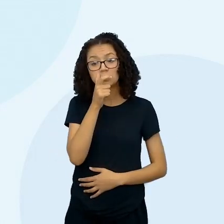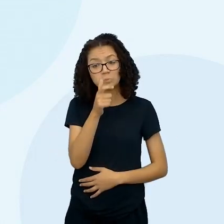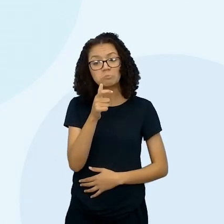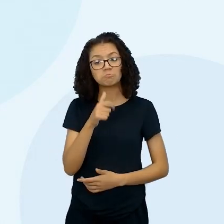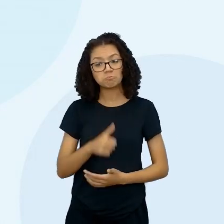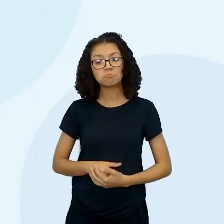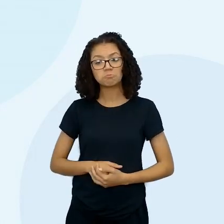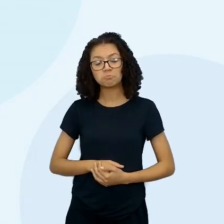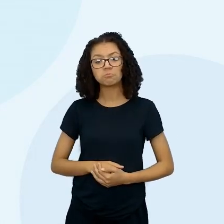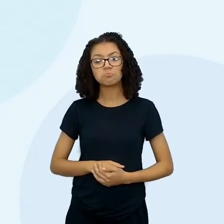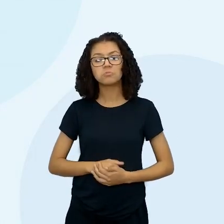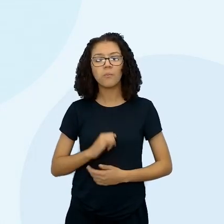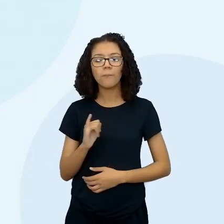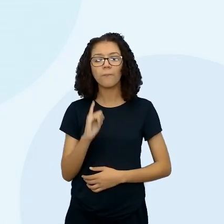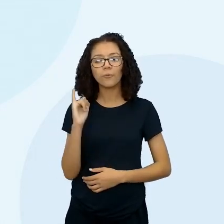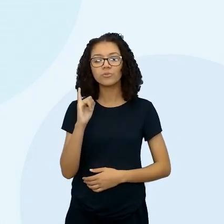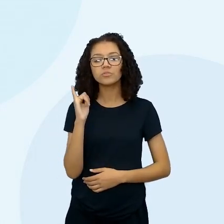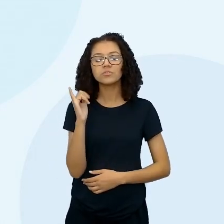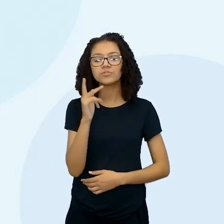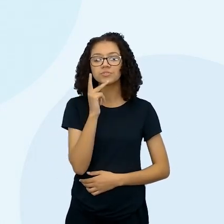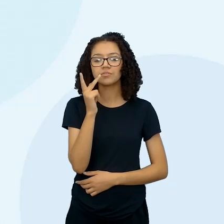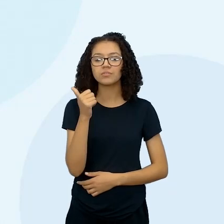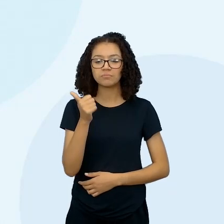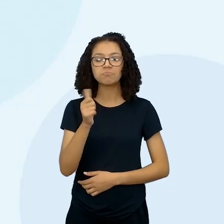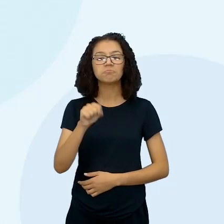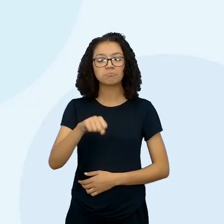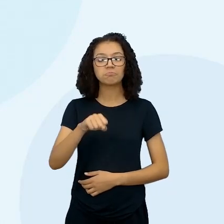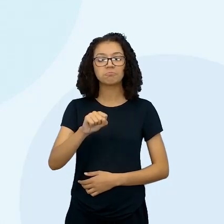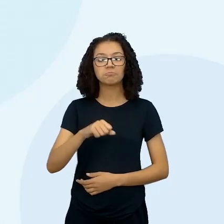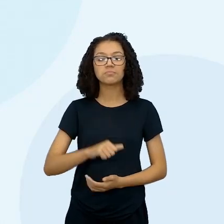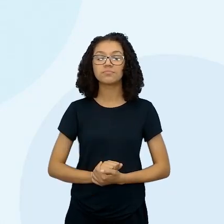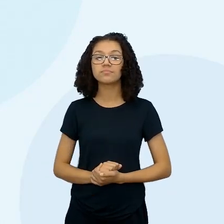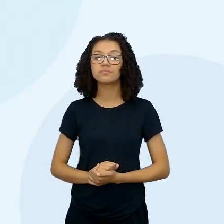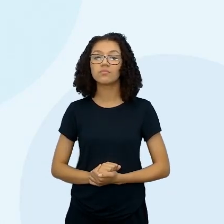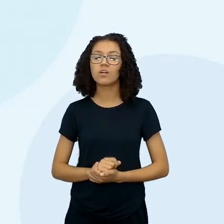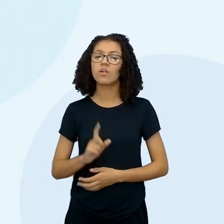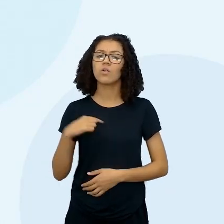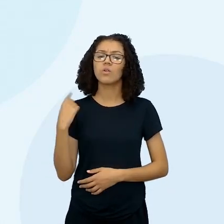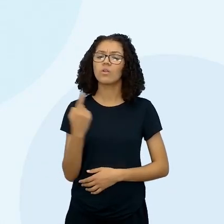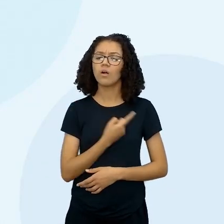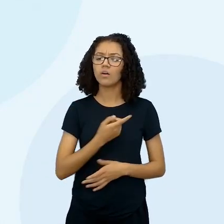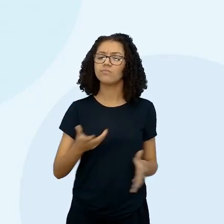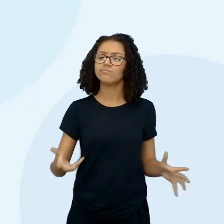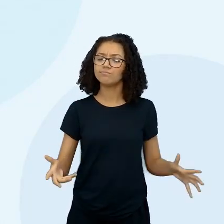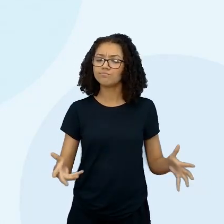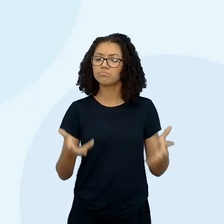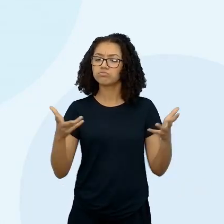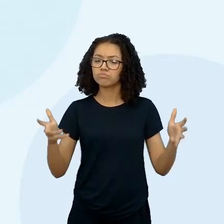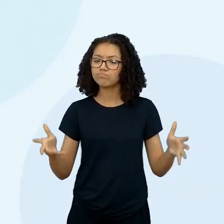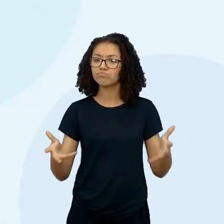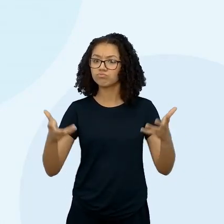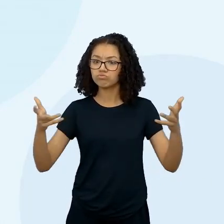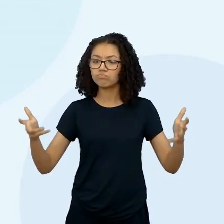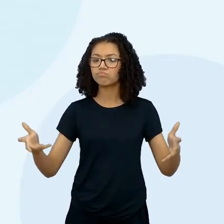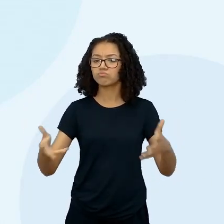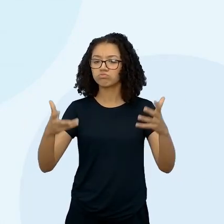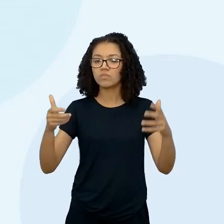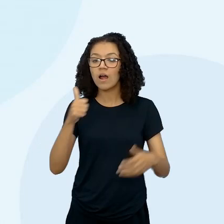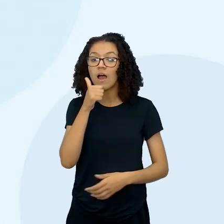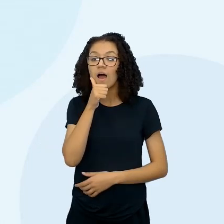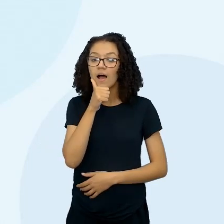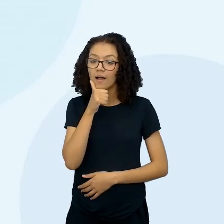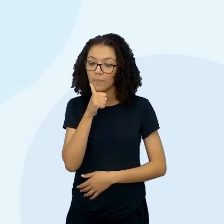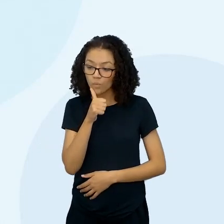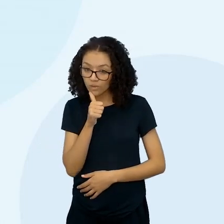É importante destacar, né? Esses dados. E estão incentivando, né? Esses órgãos estão incentivando as meninas e